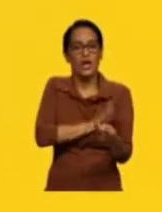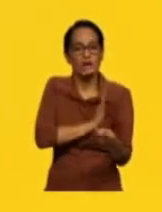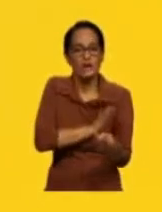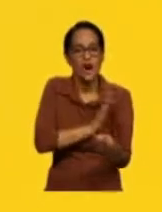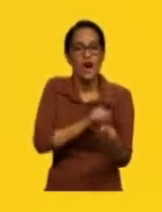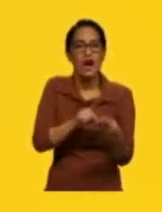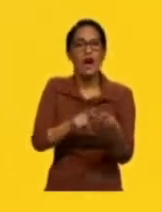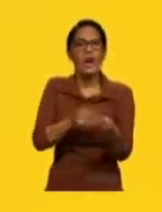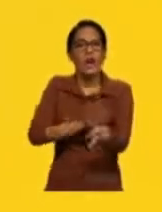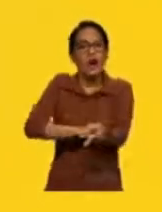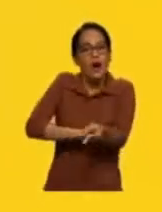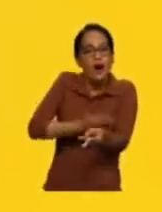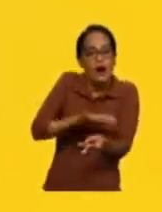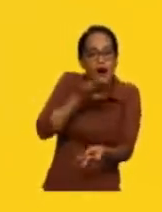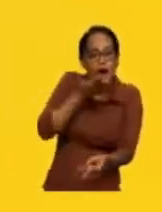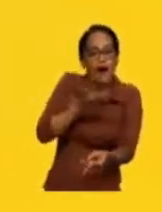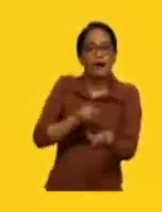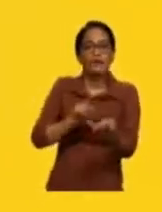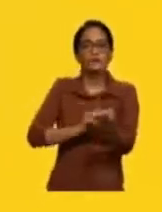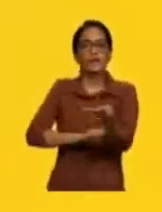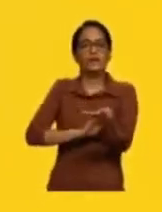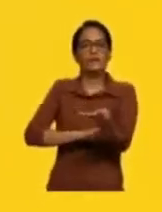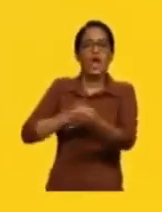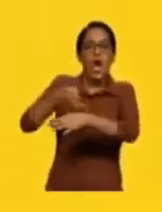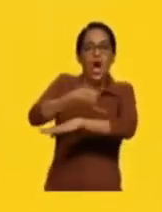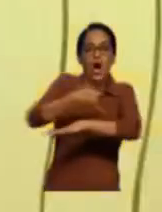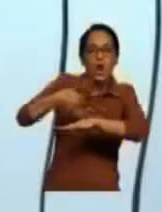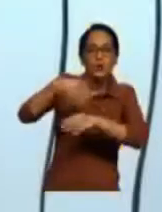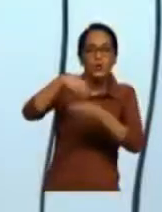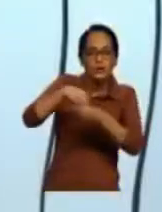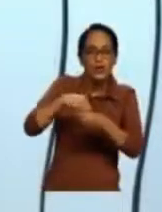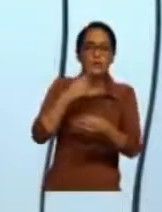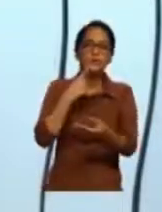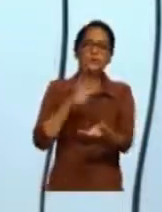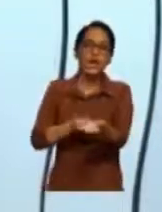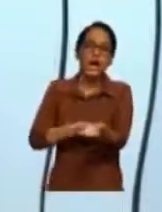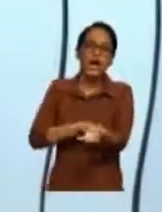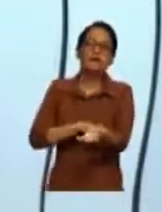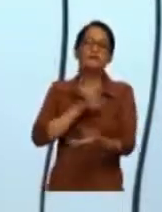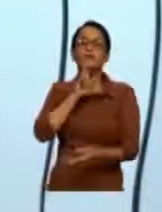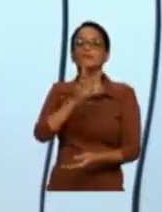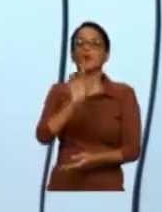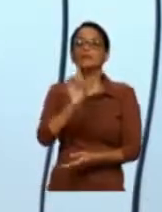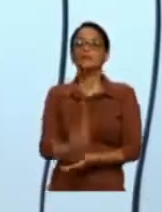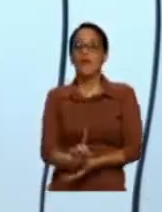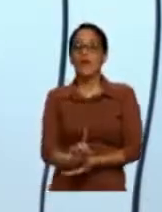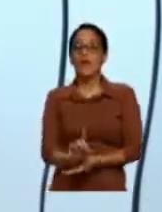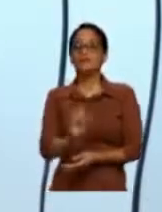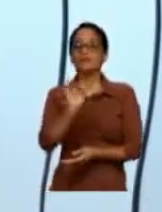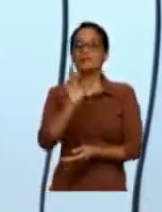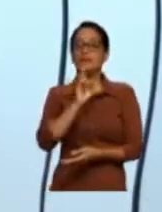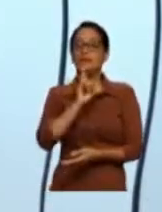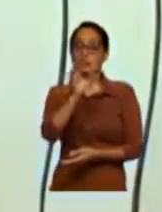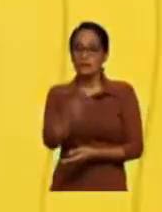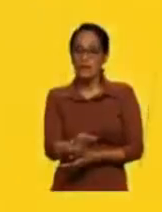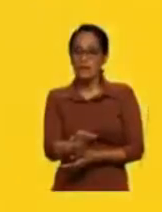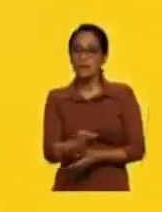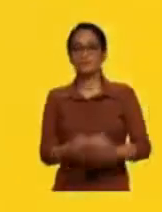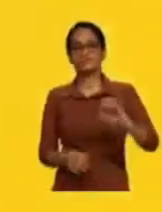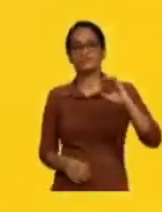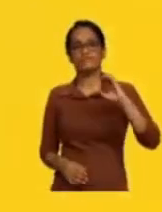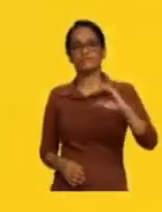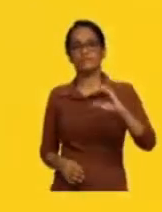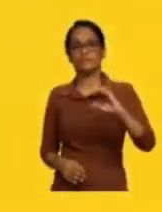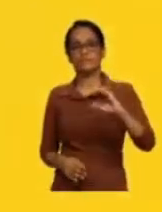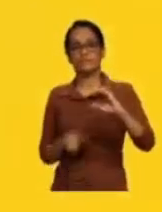como hipertensão, alta taxa de colesterol no sangue. Então, a nossa resposta correta é a letra C. Isso